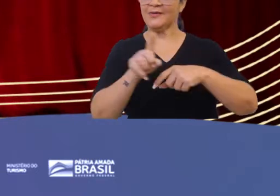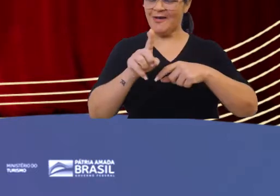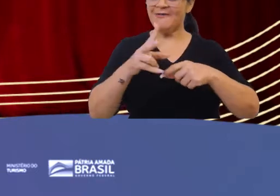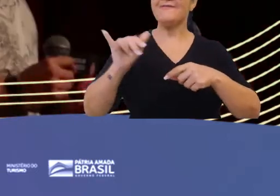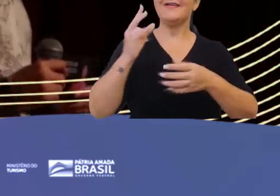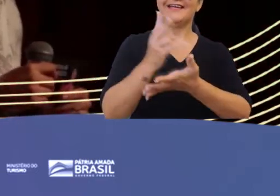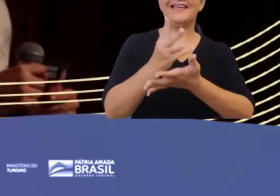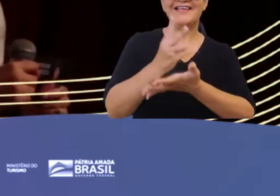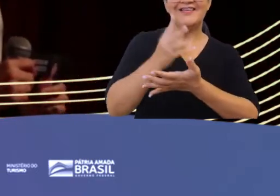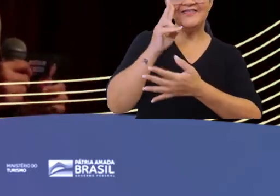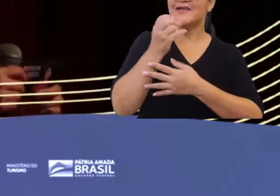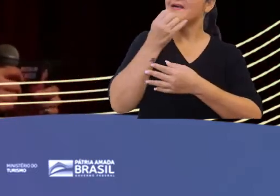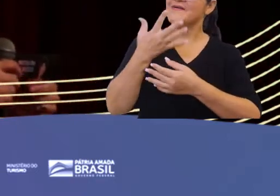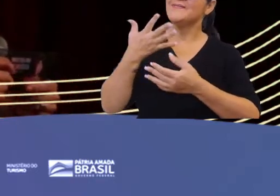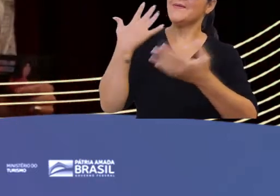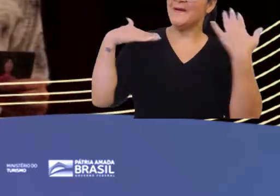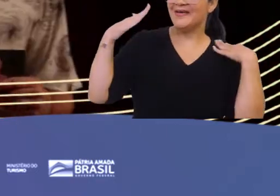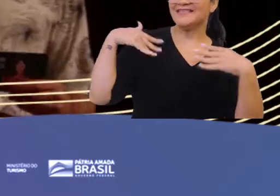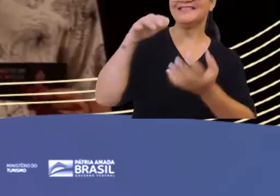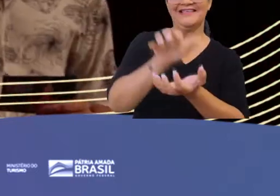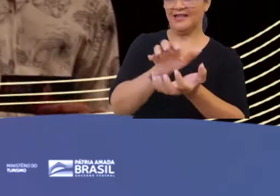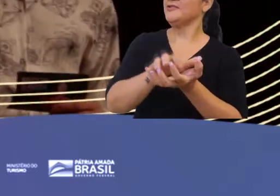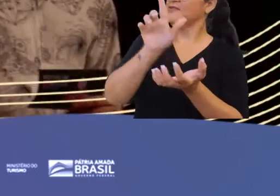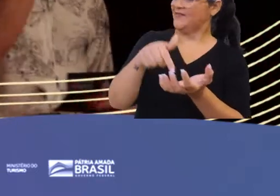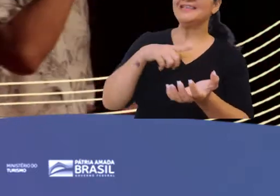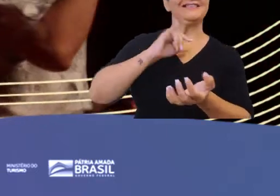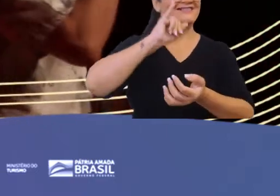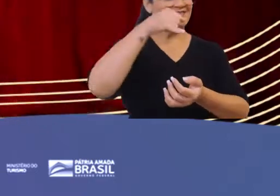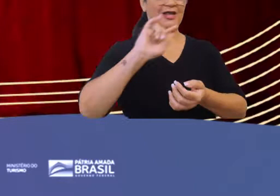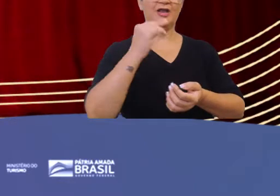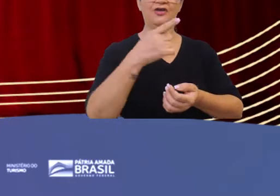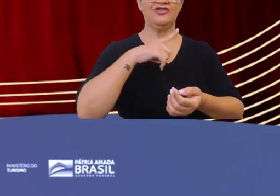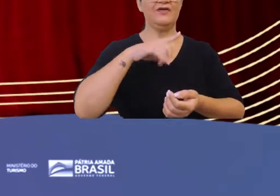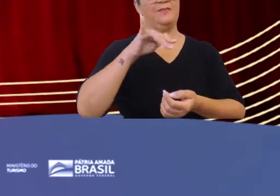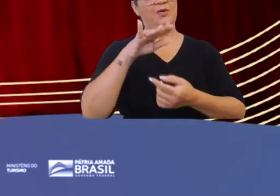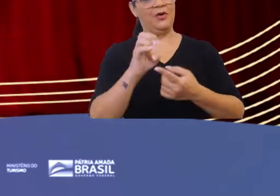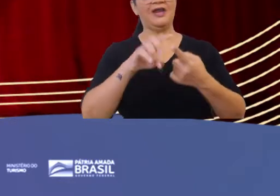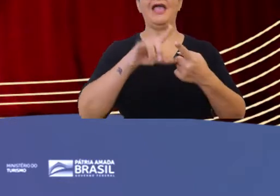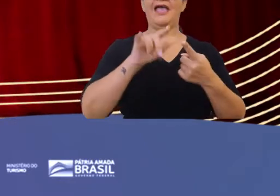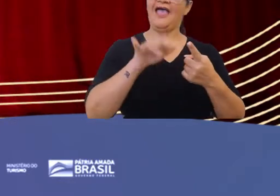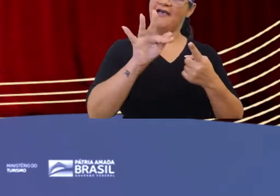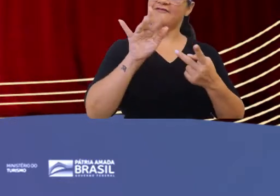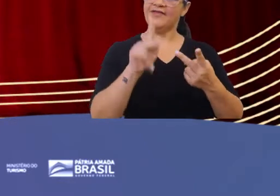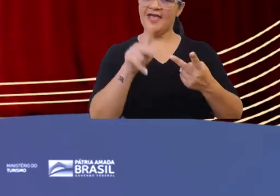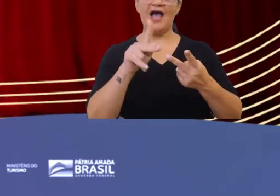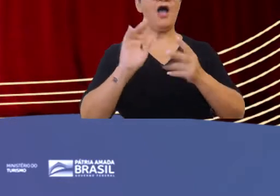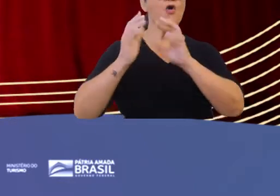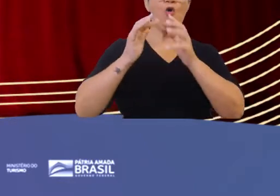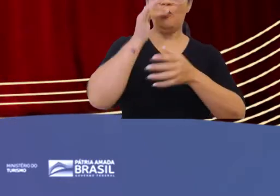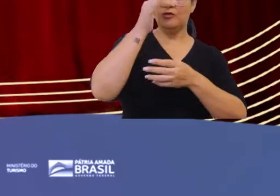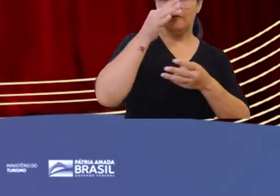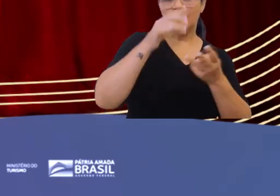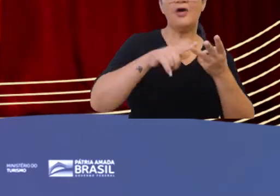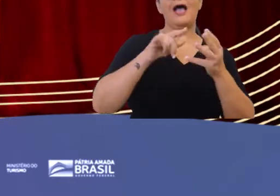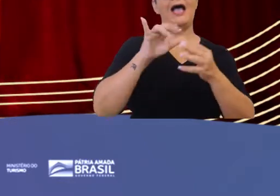a gente deu uma boa passeada por Pernambuco, não foi, Zavata? Foi sim, Platônica. Ontem a gente teve Bione, FK, Banda Coco